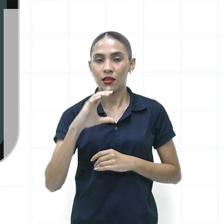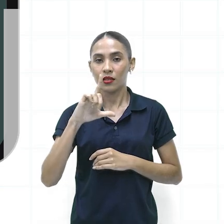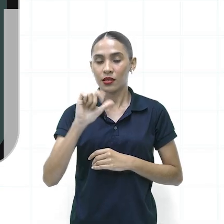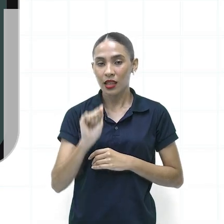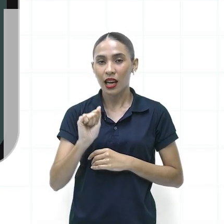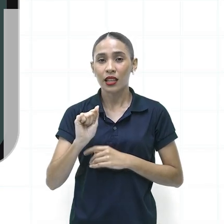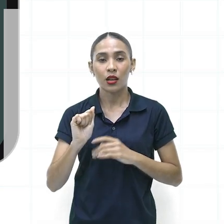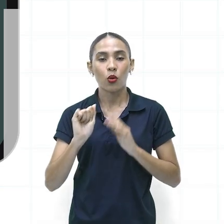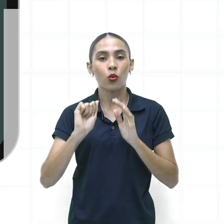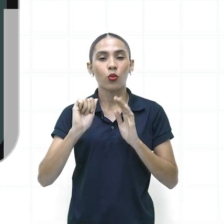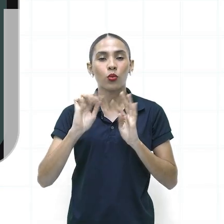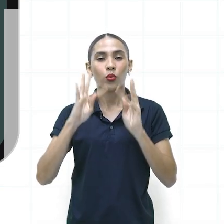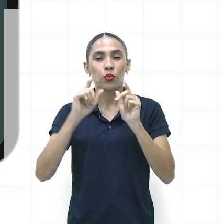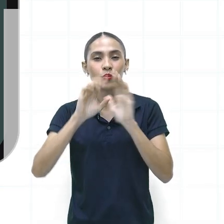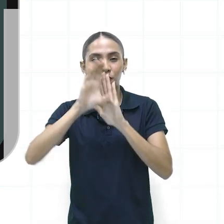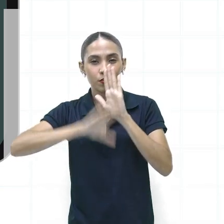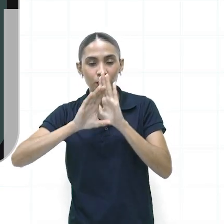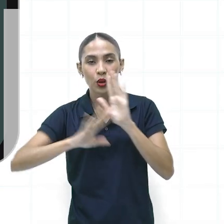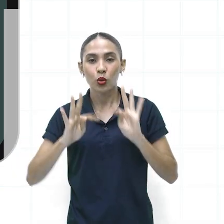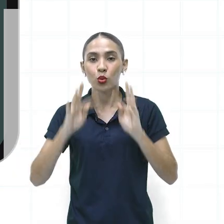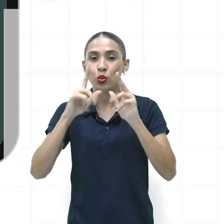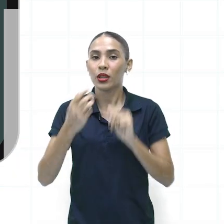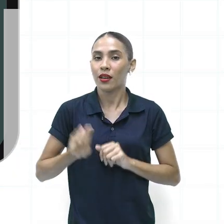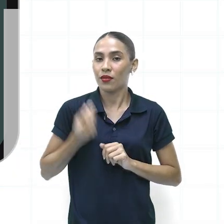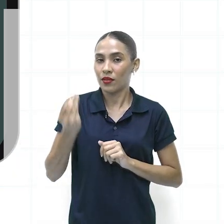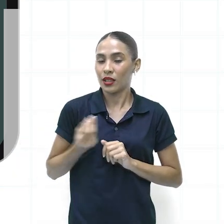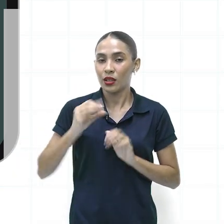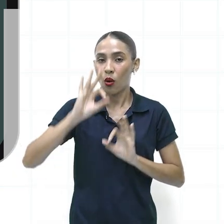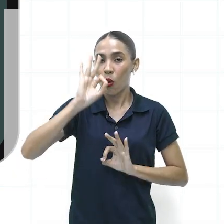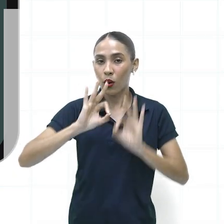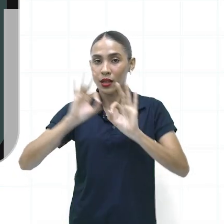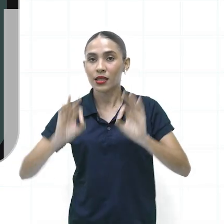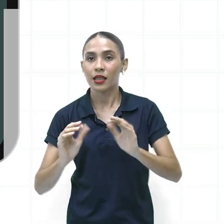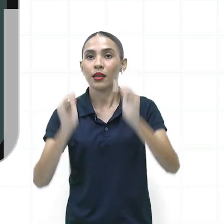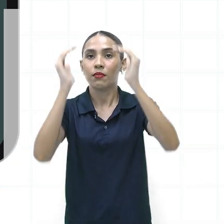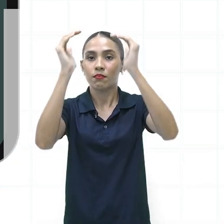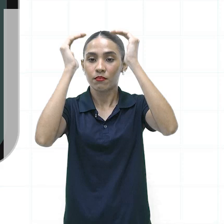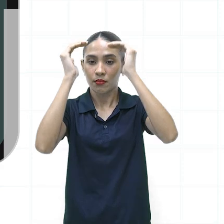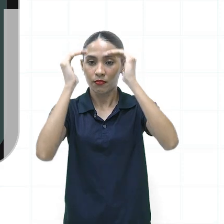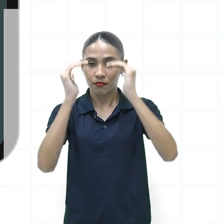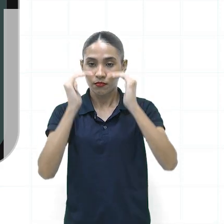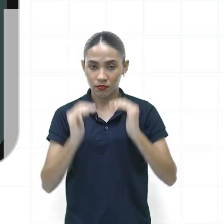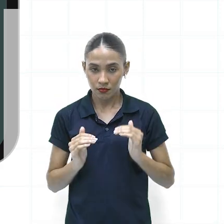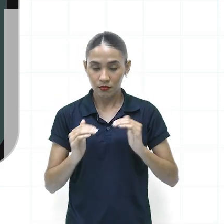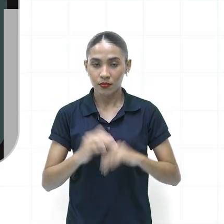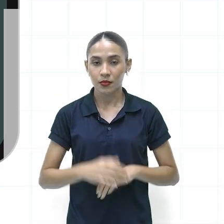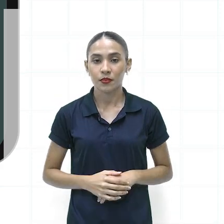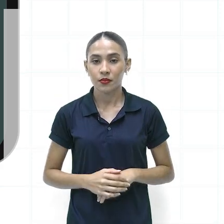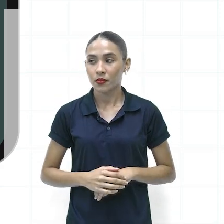o conceito central é que todas as formas de vida eram organizadas em hierarquia.